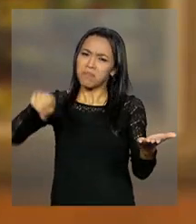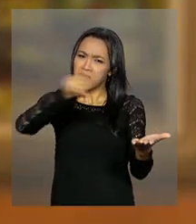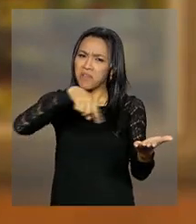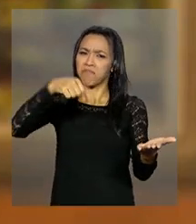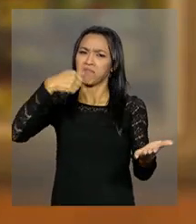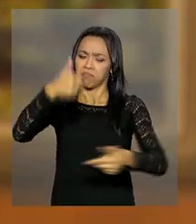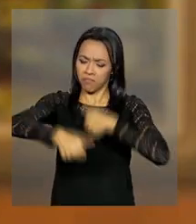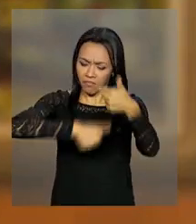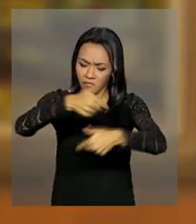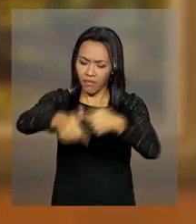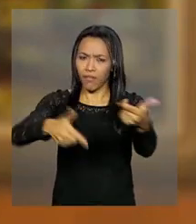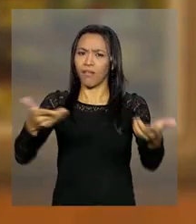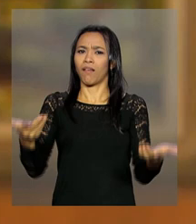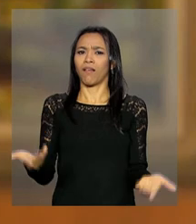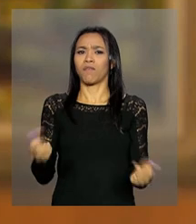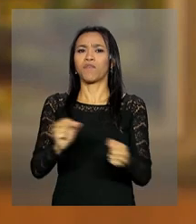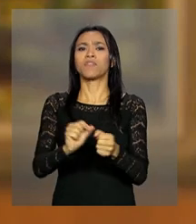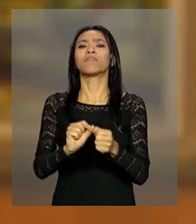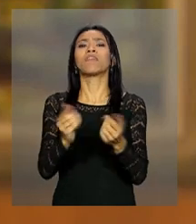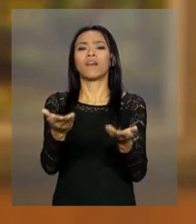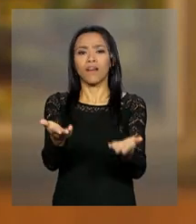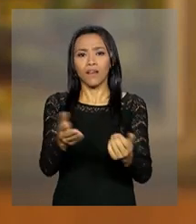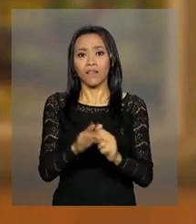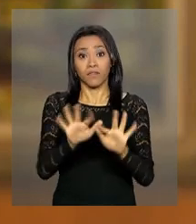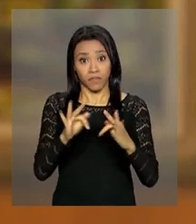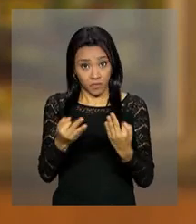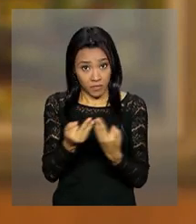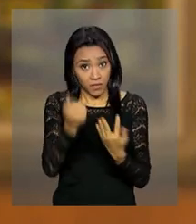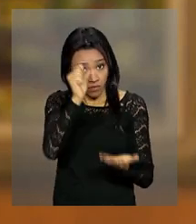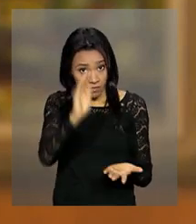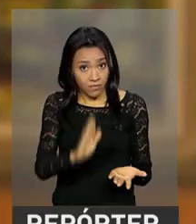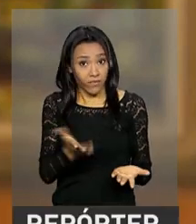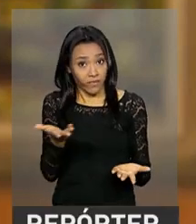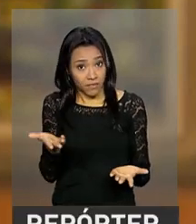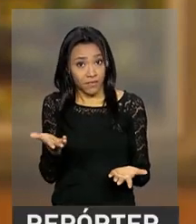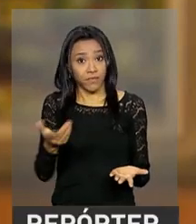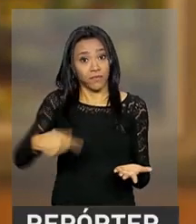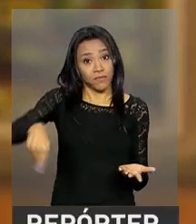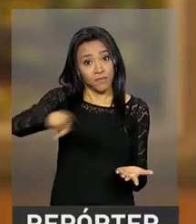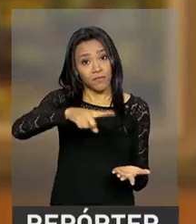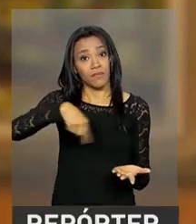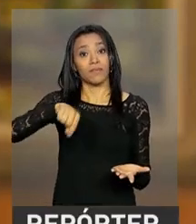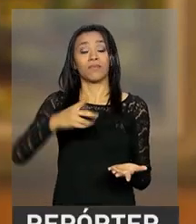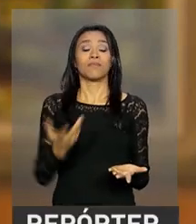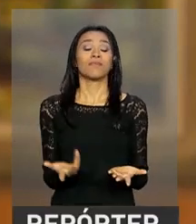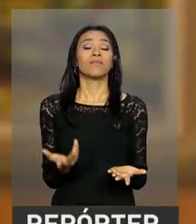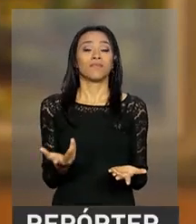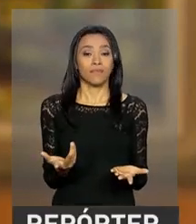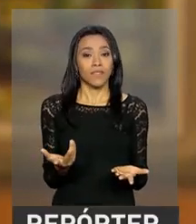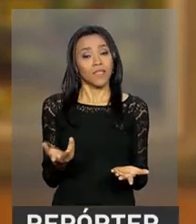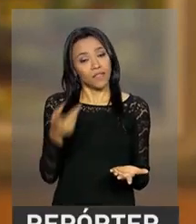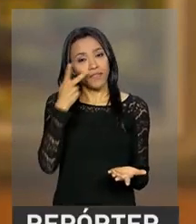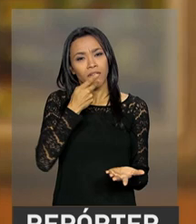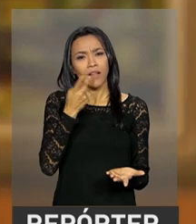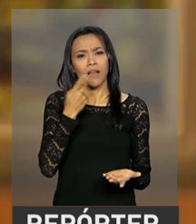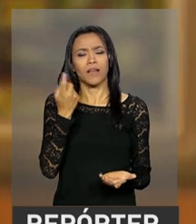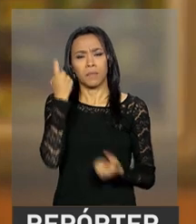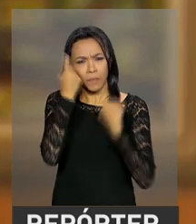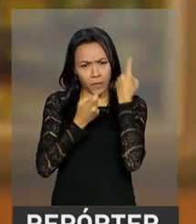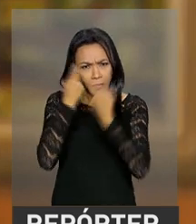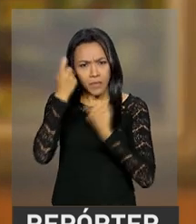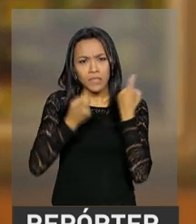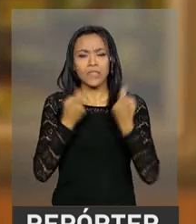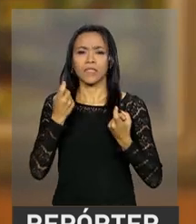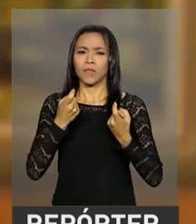faz pelo país, pela família brasileira e dizer que a preocupação com